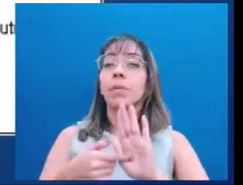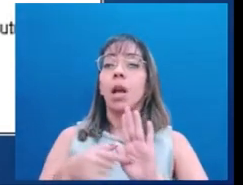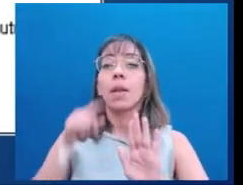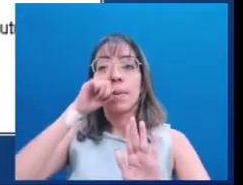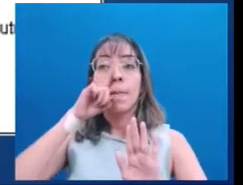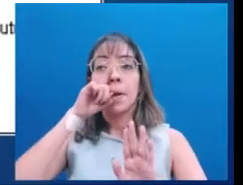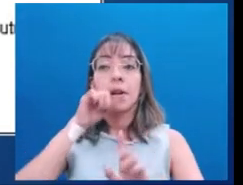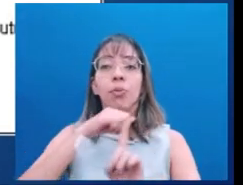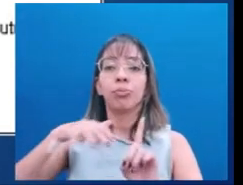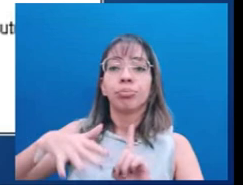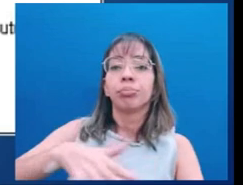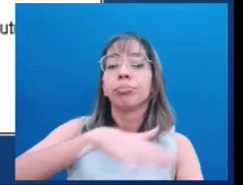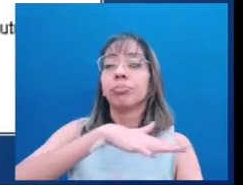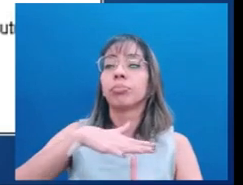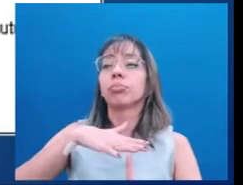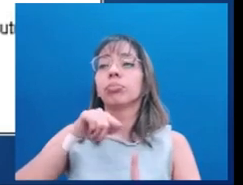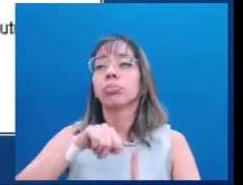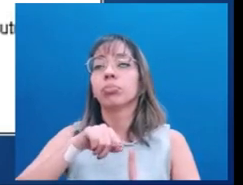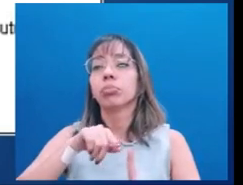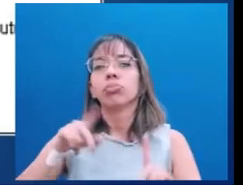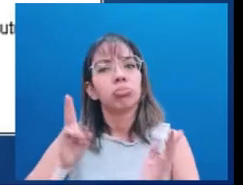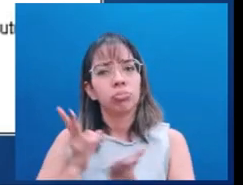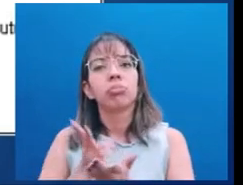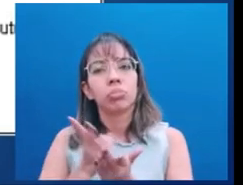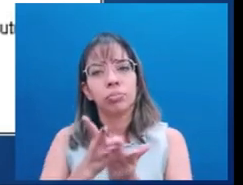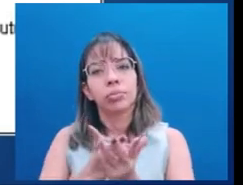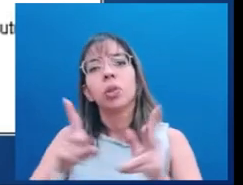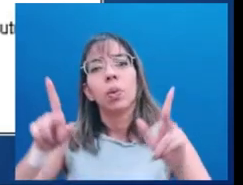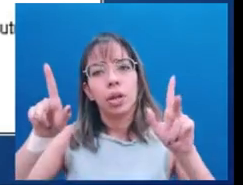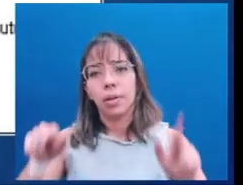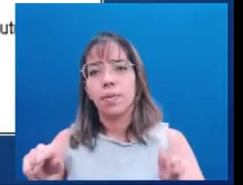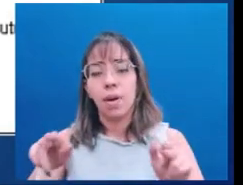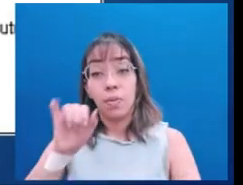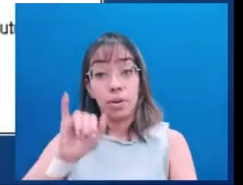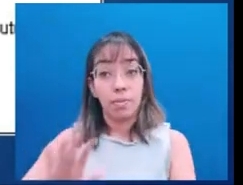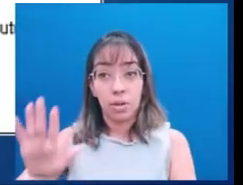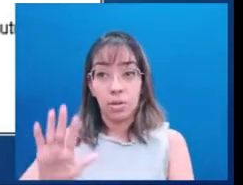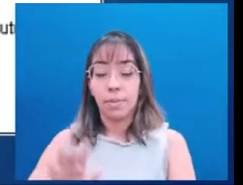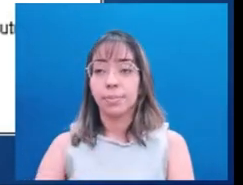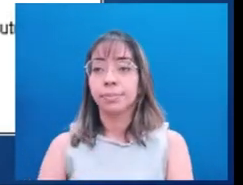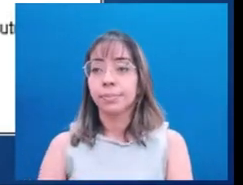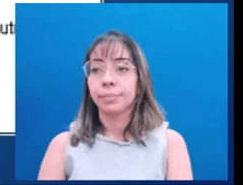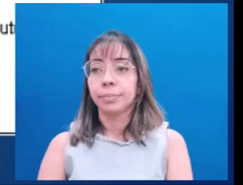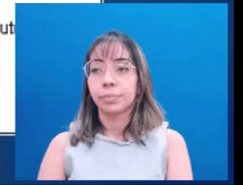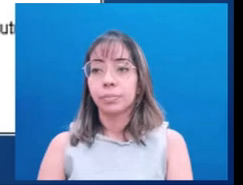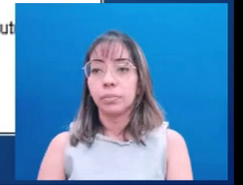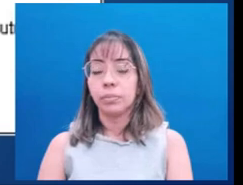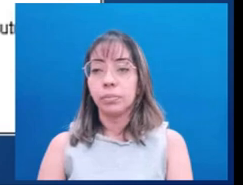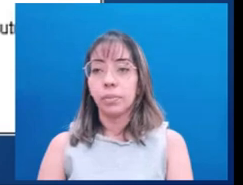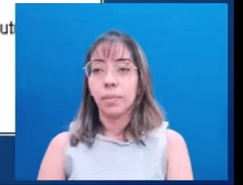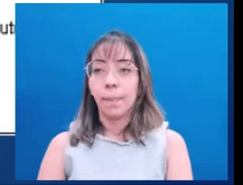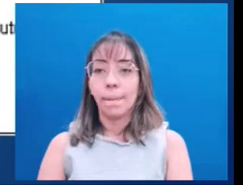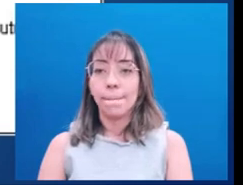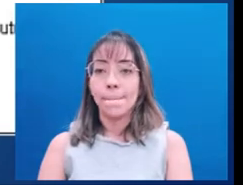Tá? E aqui é prejudicial para o meio ambiente também, praticamente, né, o desenho permaneceu o